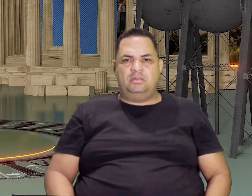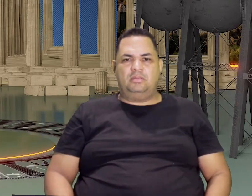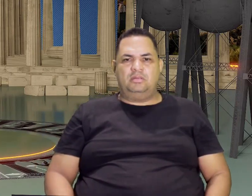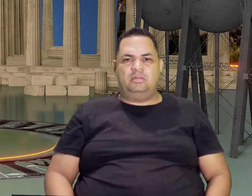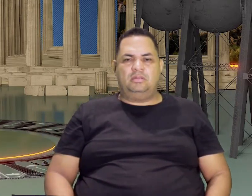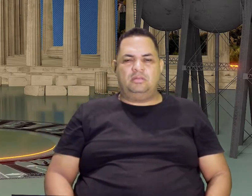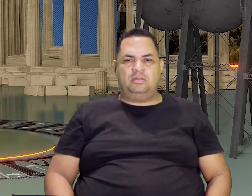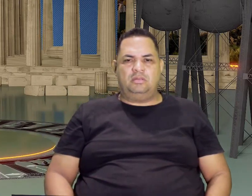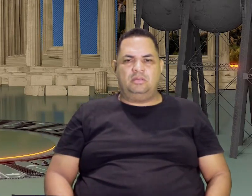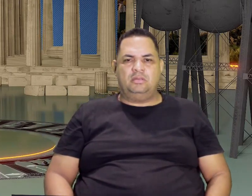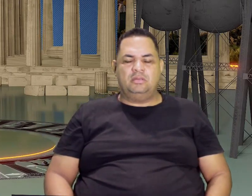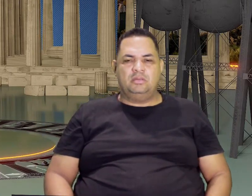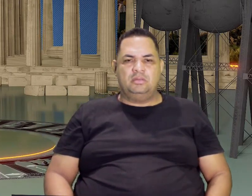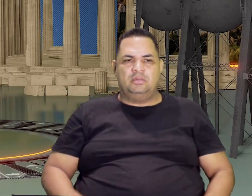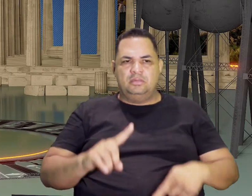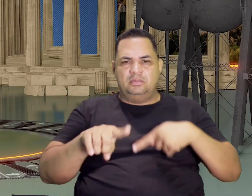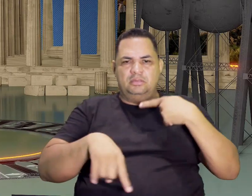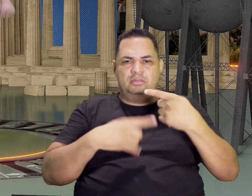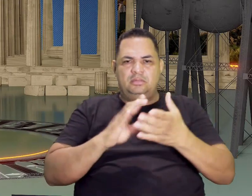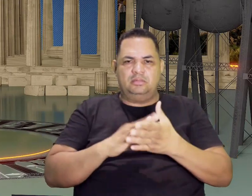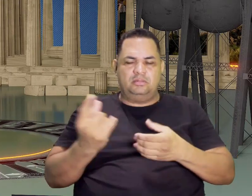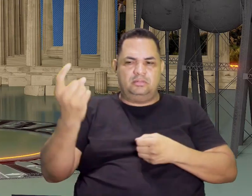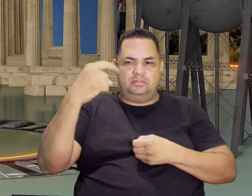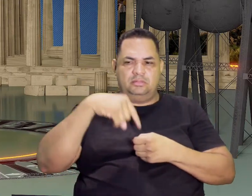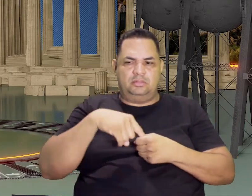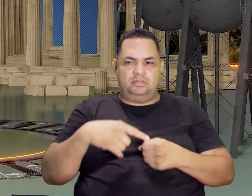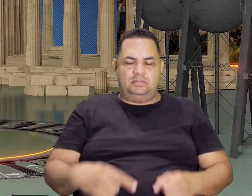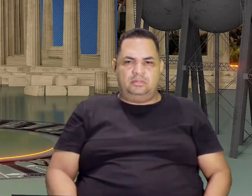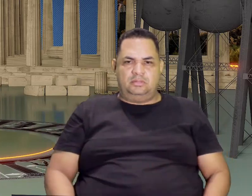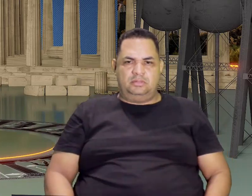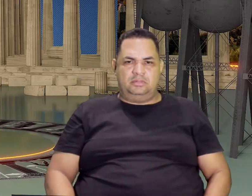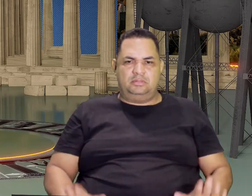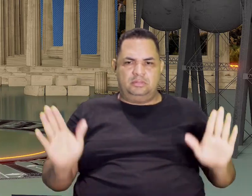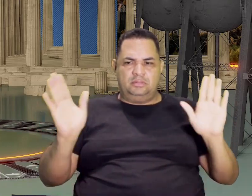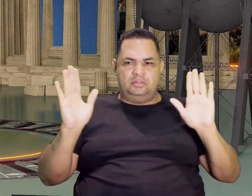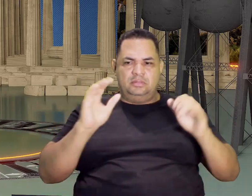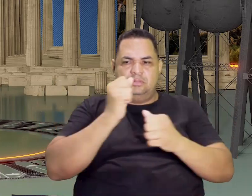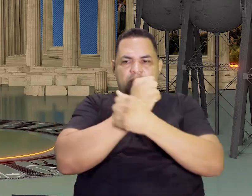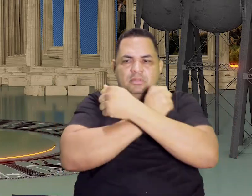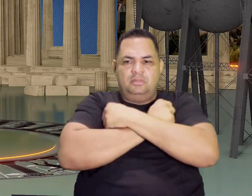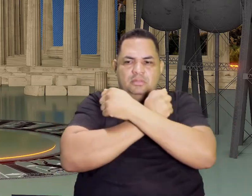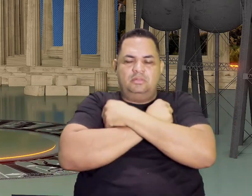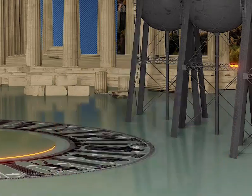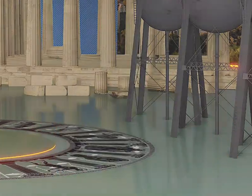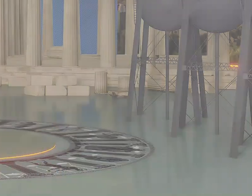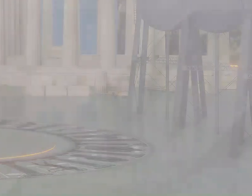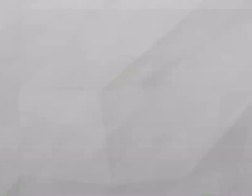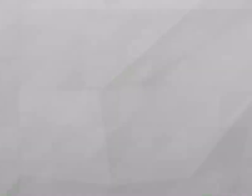E olha só, não saia daí não, que daqui a pouco a gente tem mais. Tchau, tchau, um grande abraço.